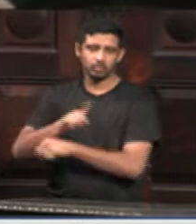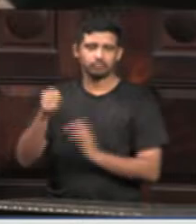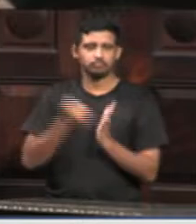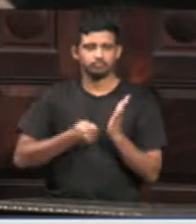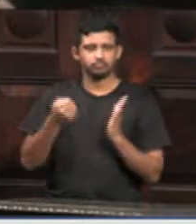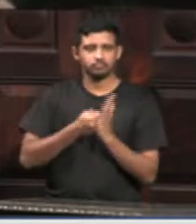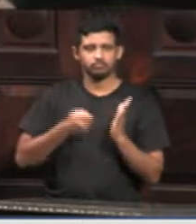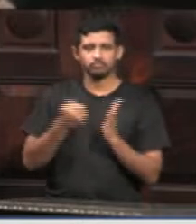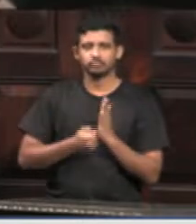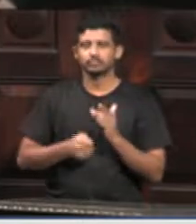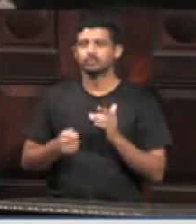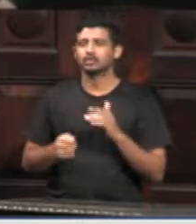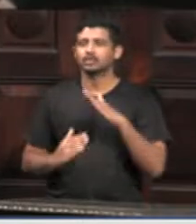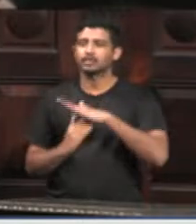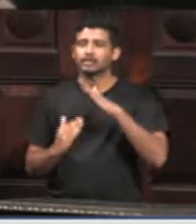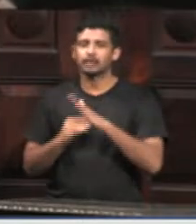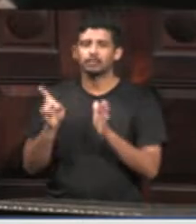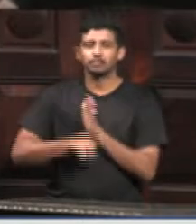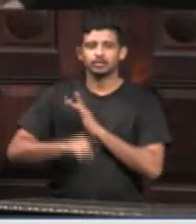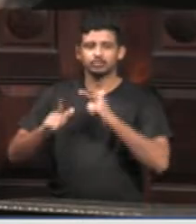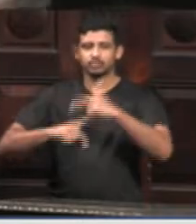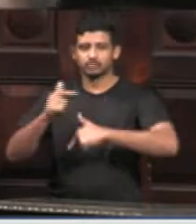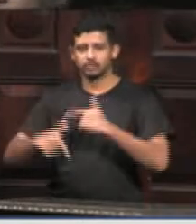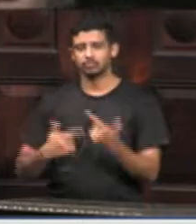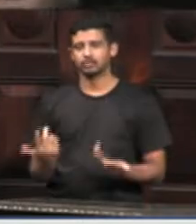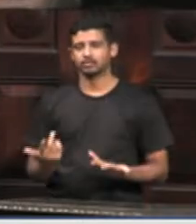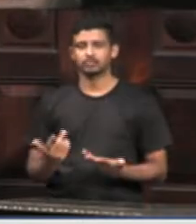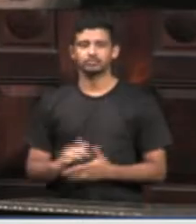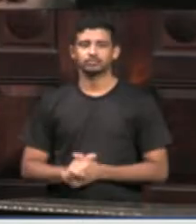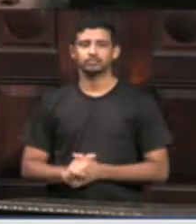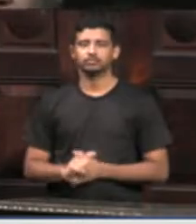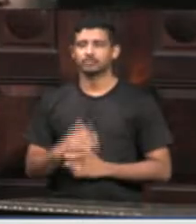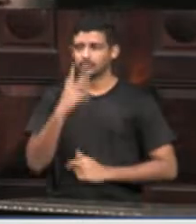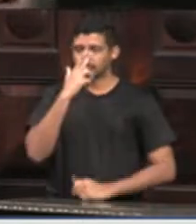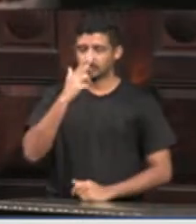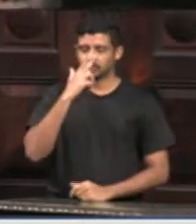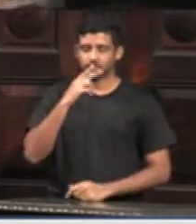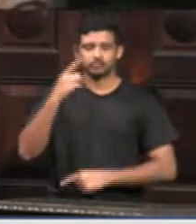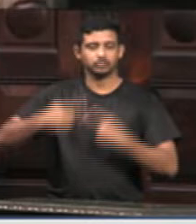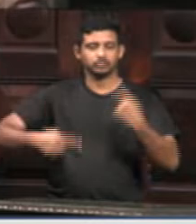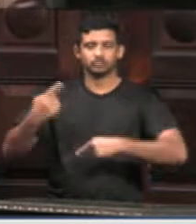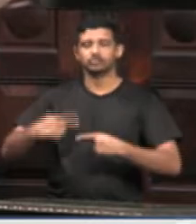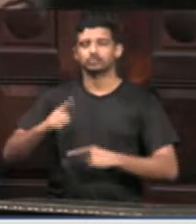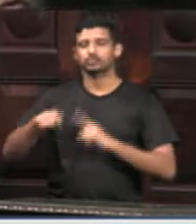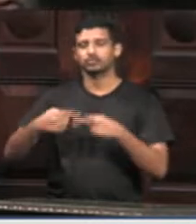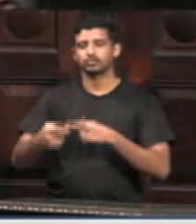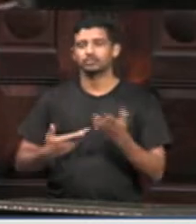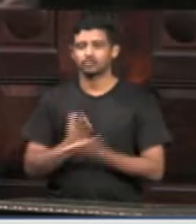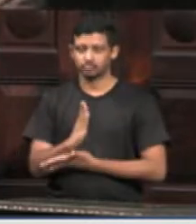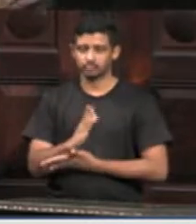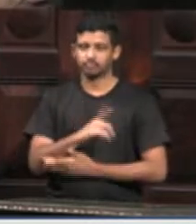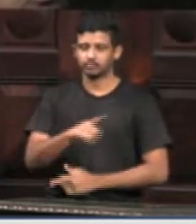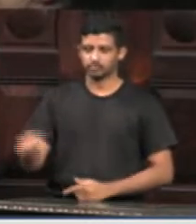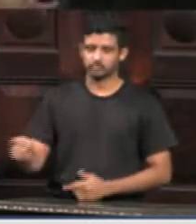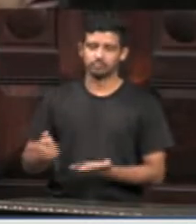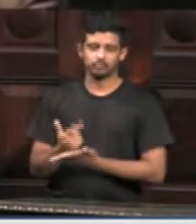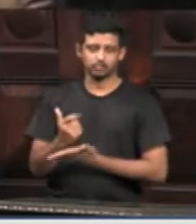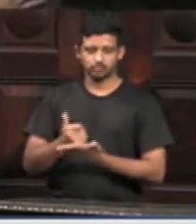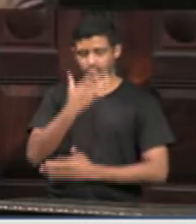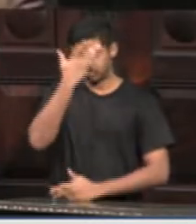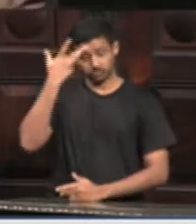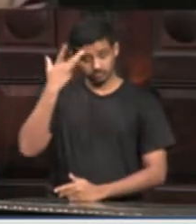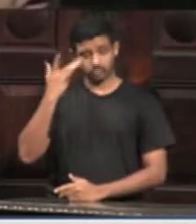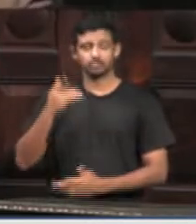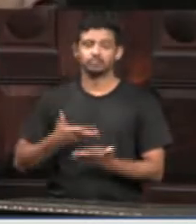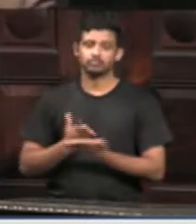de tempo mínimo no emprego para concessão de crédito ao consumidor. Pareceres das comissões de Constituição, Justiça e pela Constitucionalidade, Defesa do Consumidor, favorável. De Economia, Indústria e